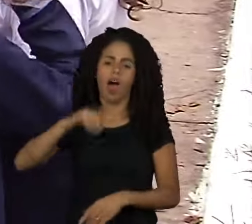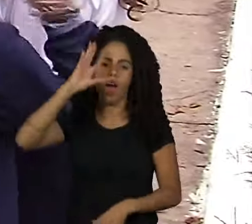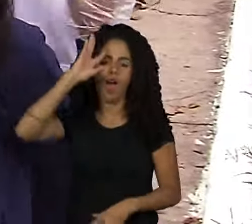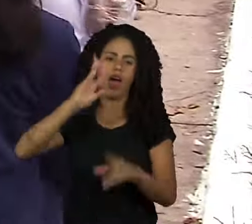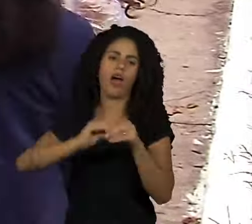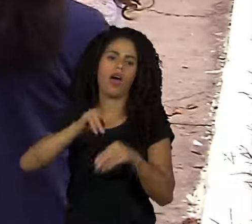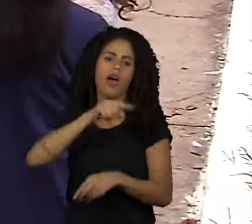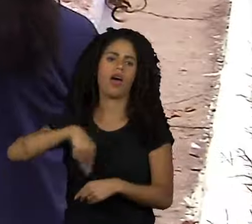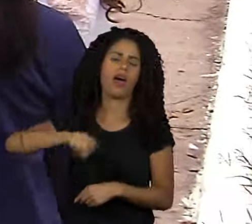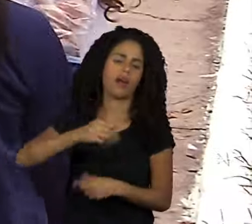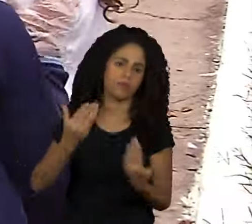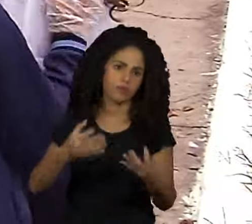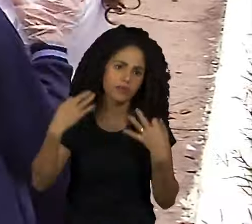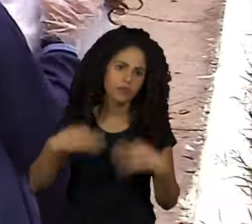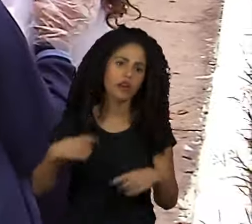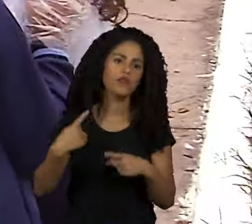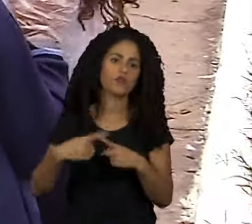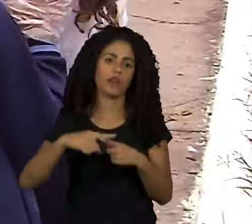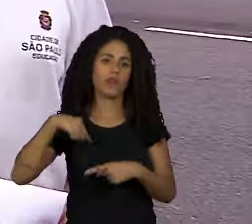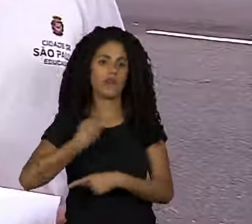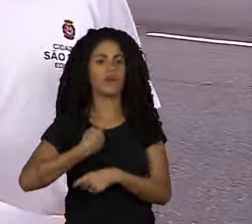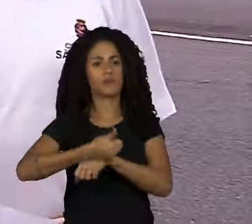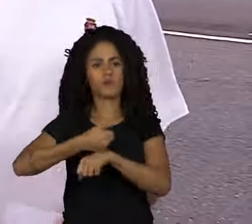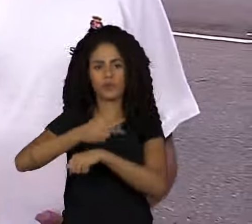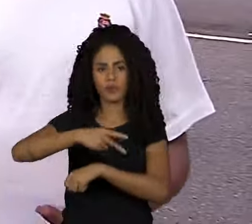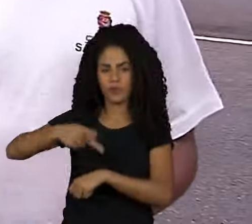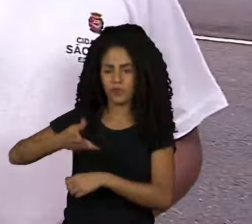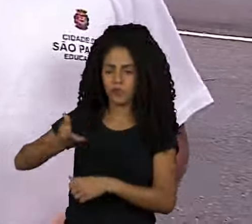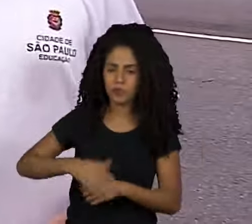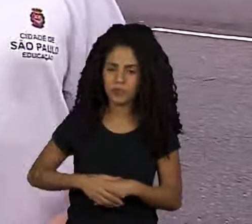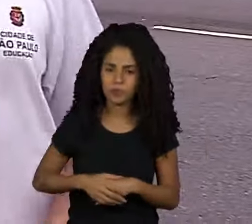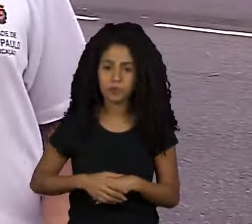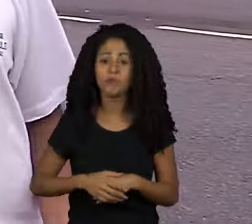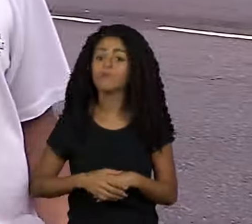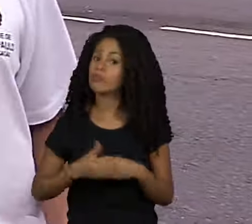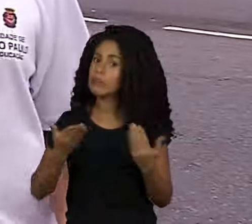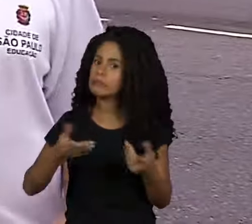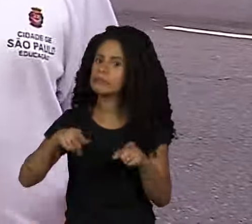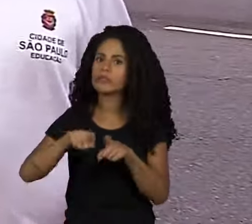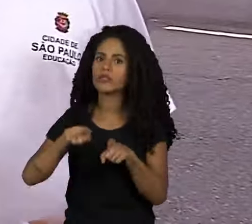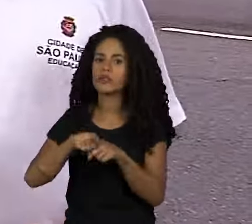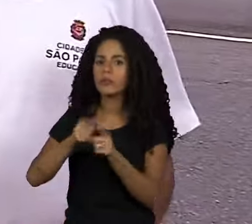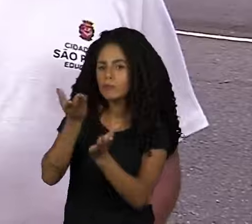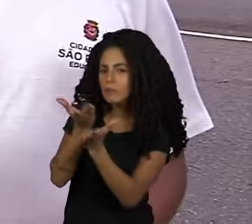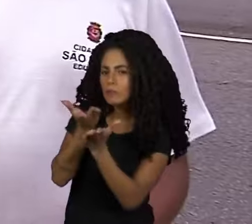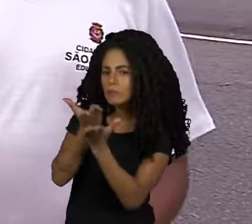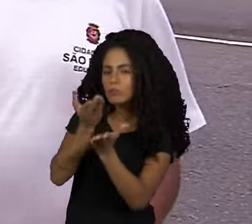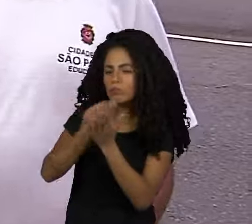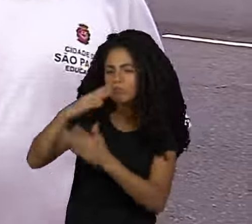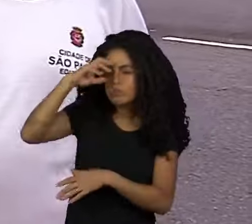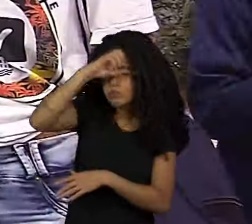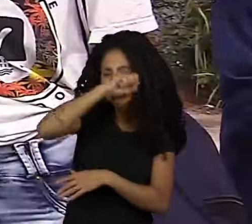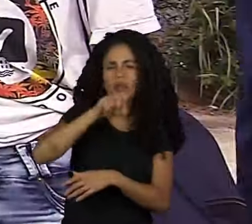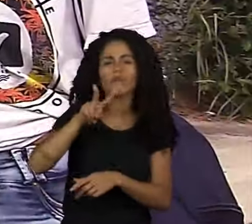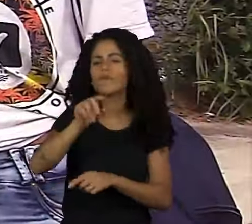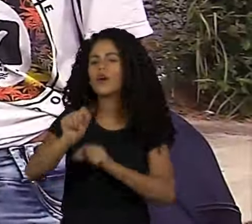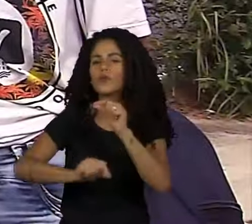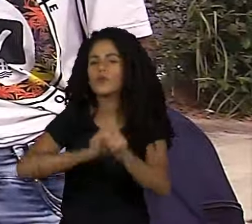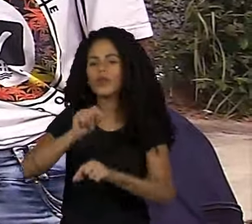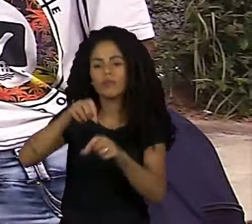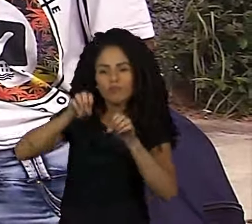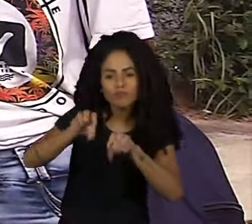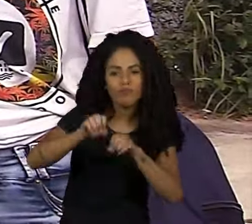as nossas aqui enquanto profissionais de educação. Estudante que aprende a lição pode ter certeza, vai passar todos